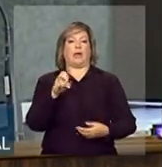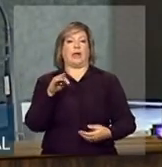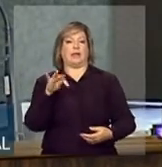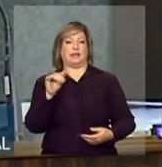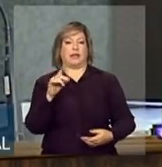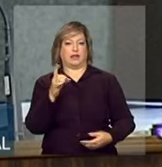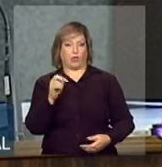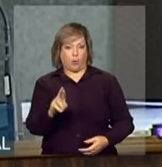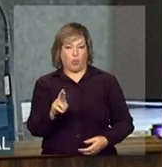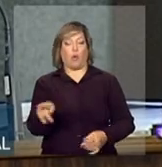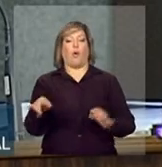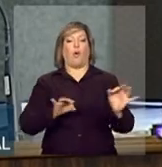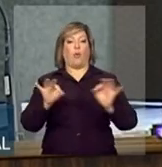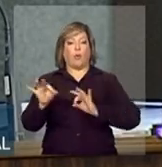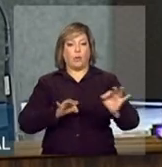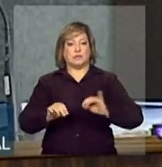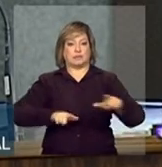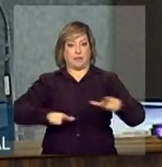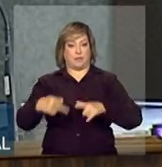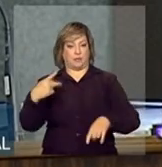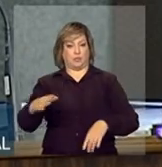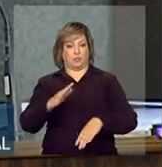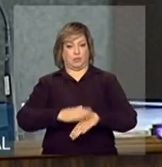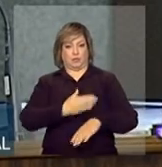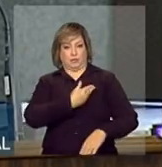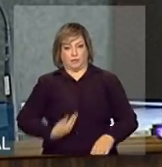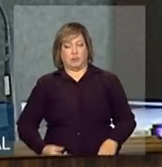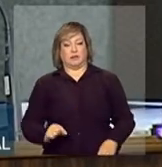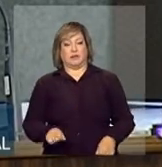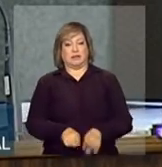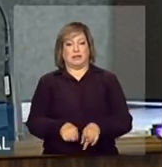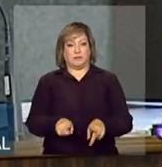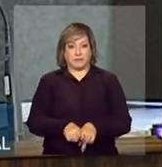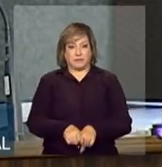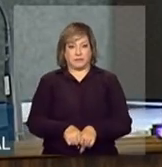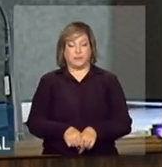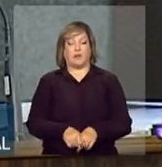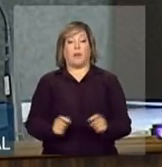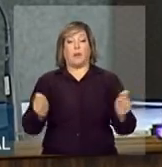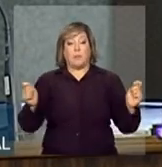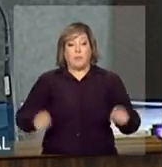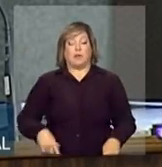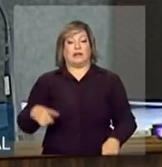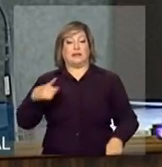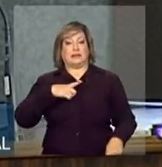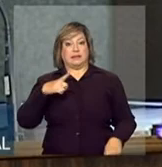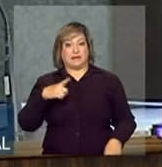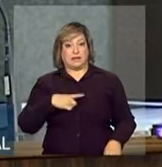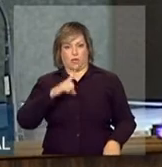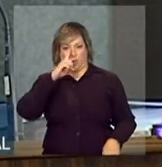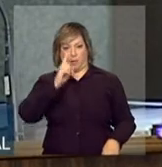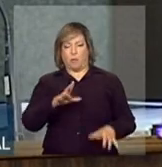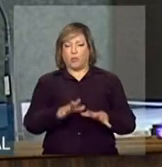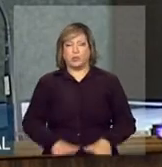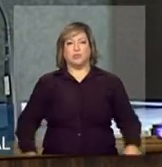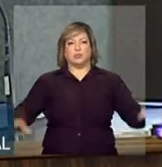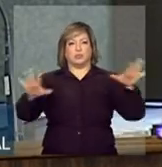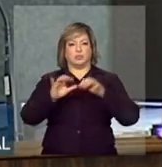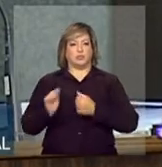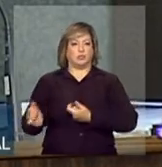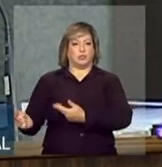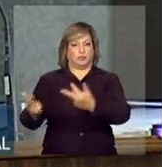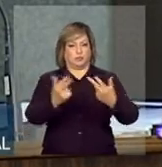a ação do Estado, com diretrizes nacionais, com possibilidade de ter um comando unificado,